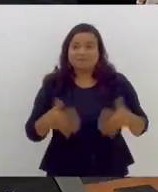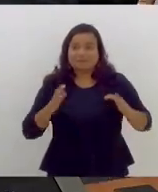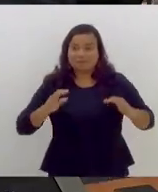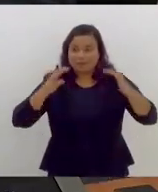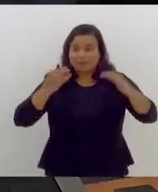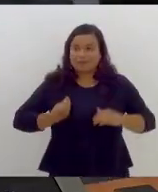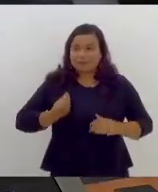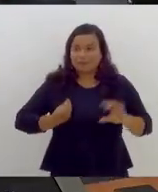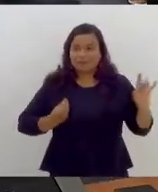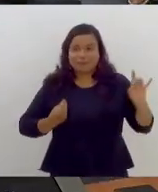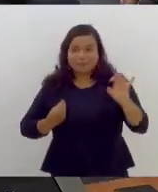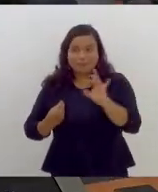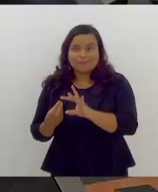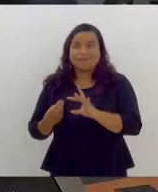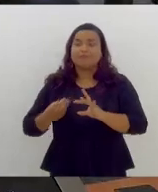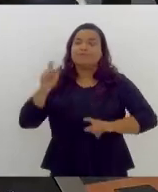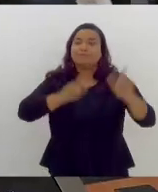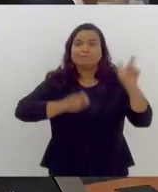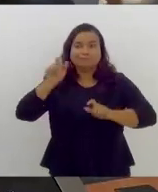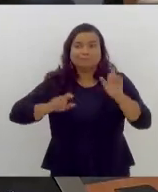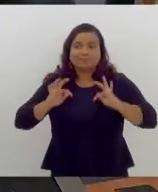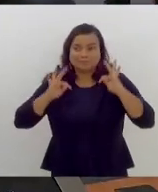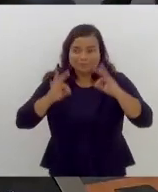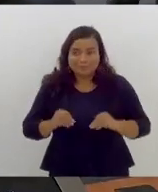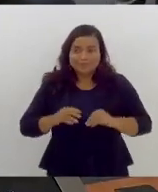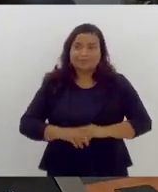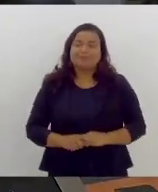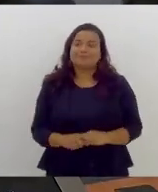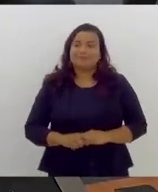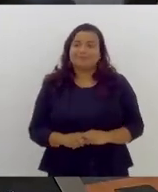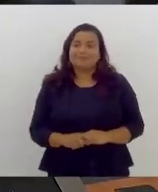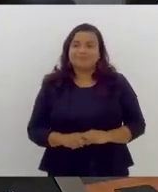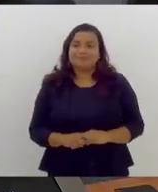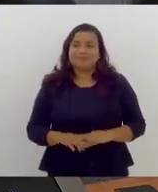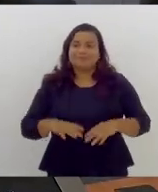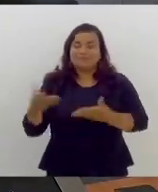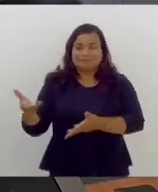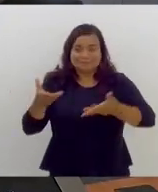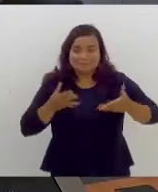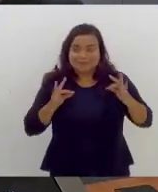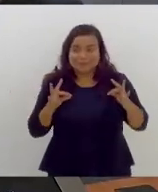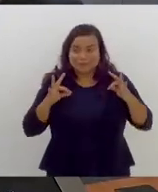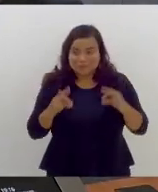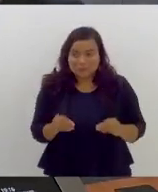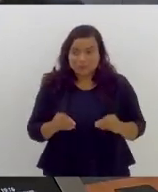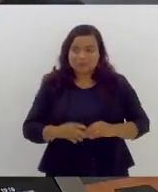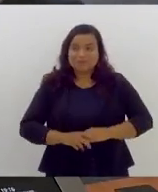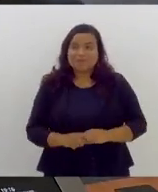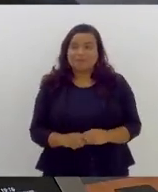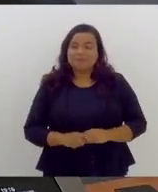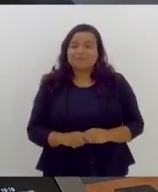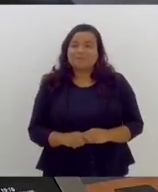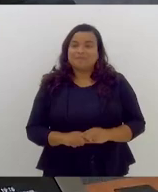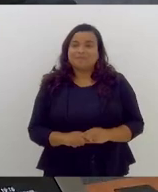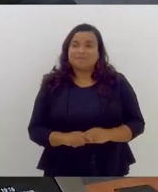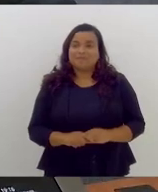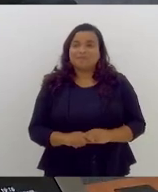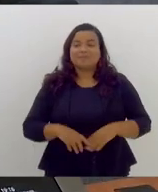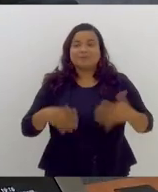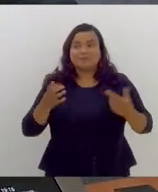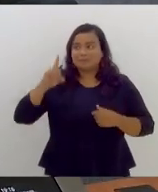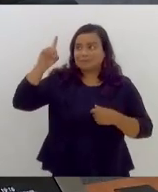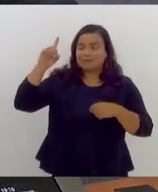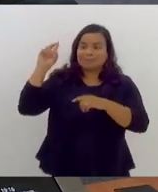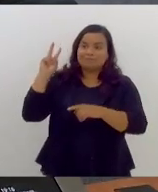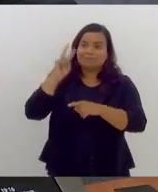Autoridades presentes, senhoras e senhores, sejam todos bem-vindos. Sob a